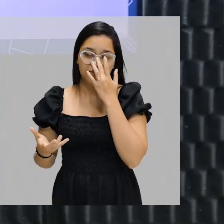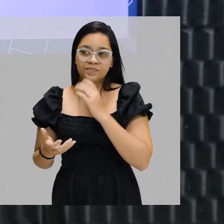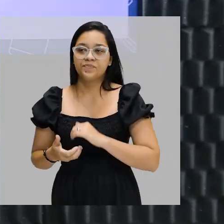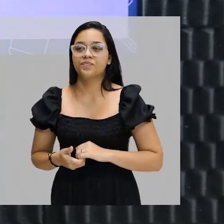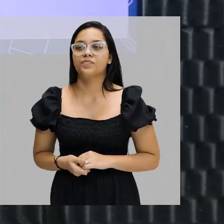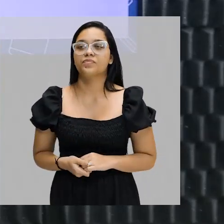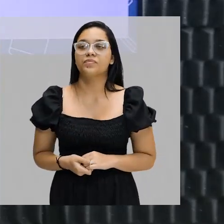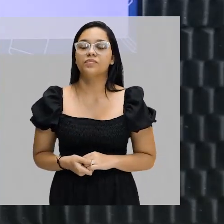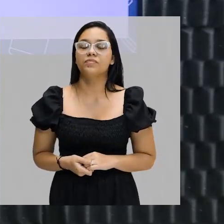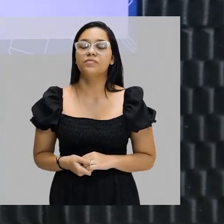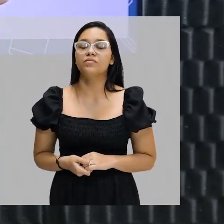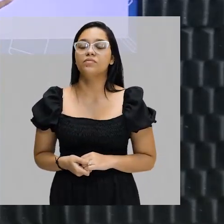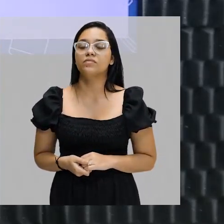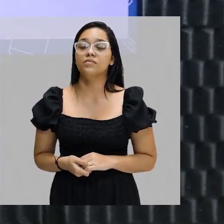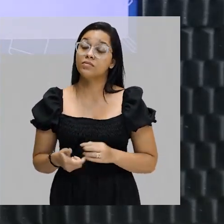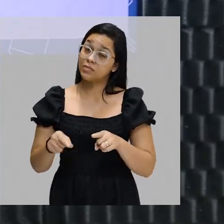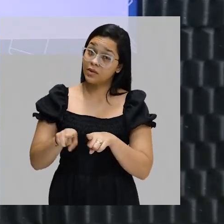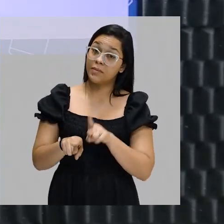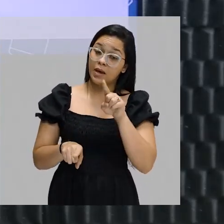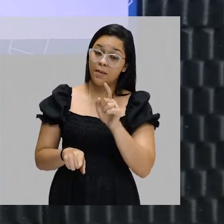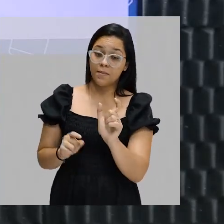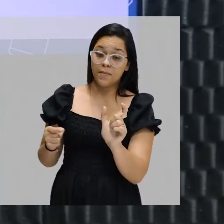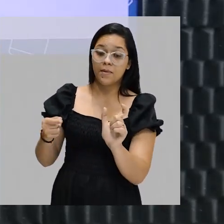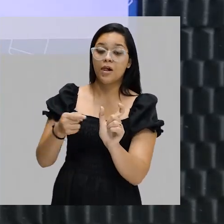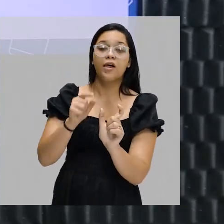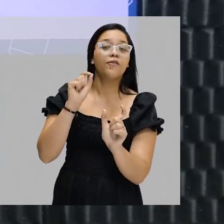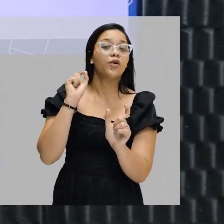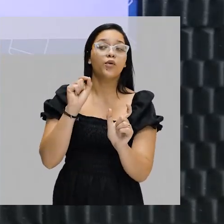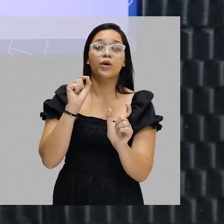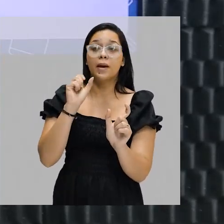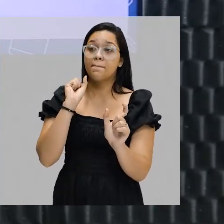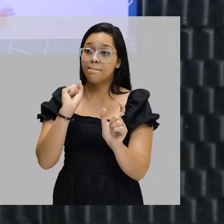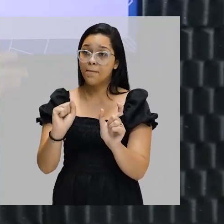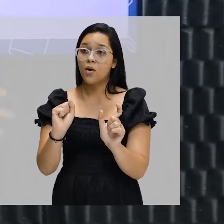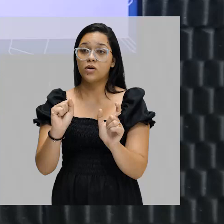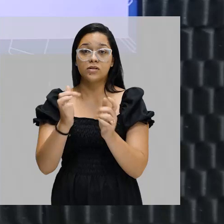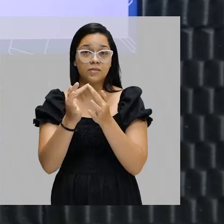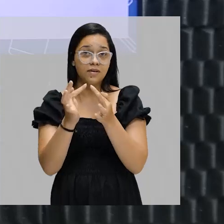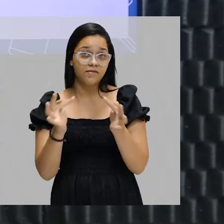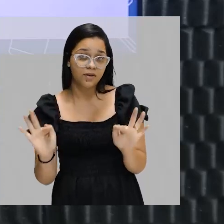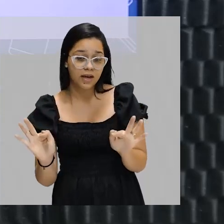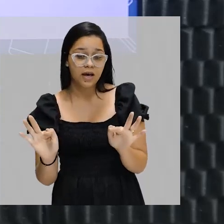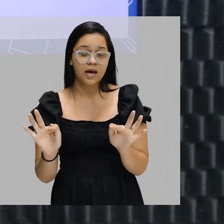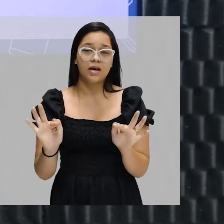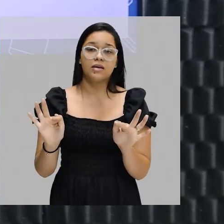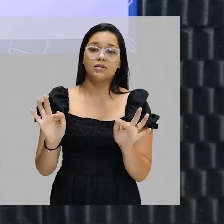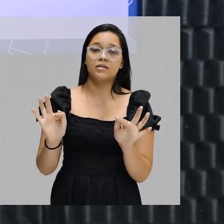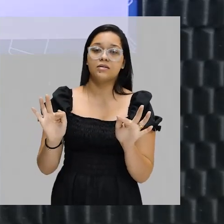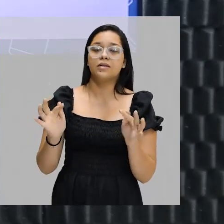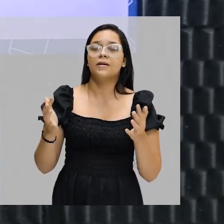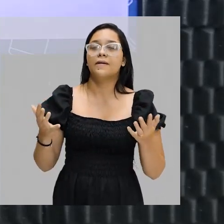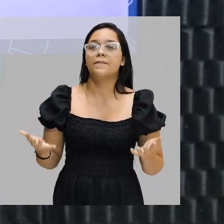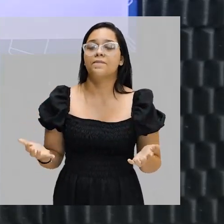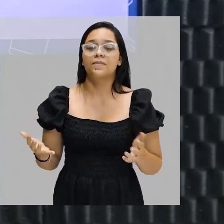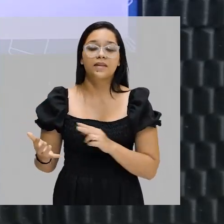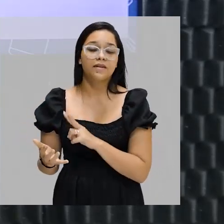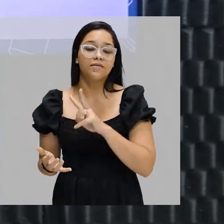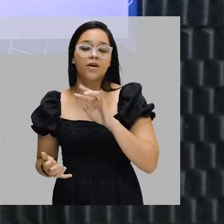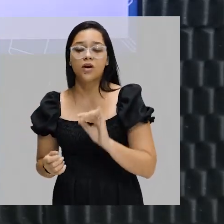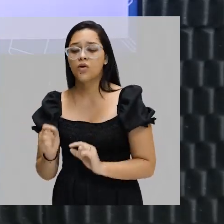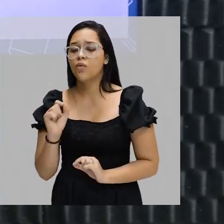E é uma palavra pode ser também uma frase uma expressão tá que